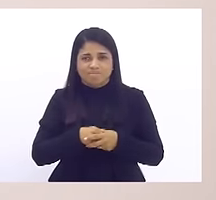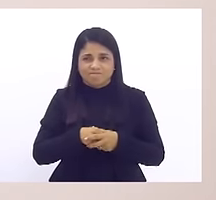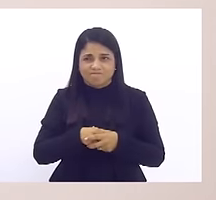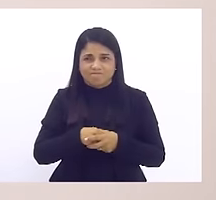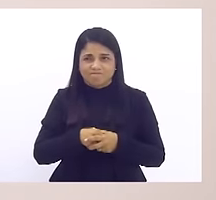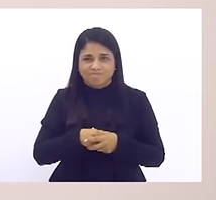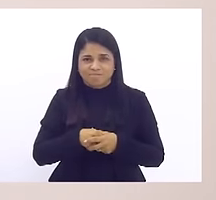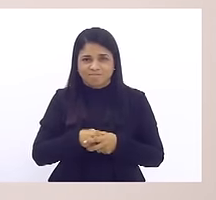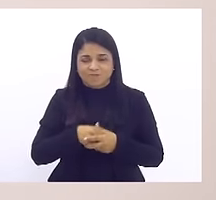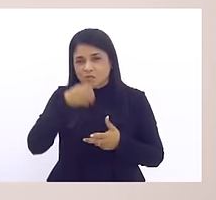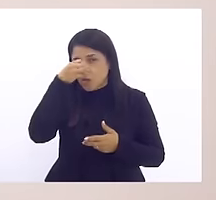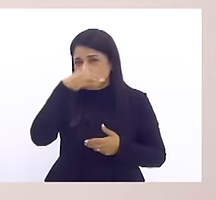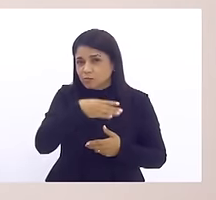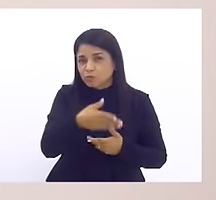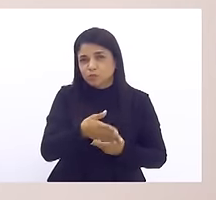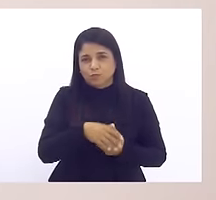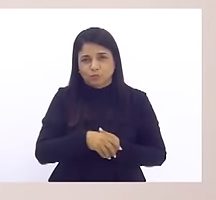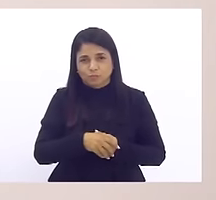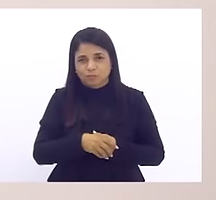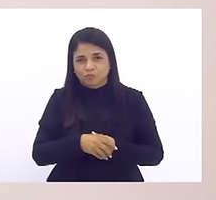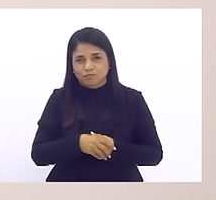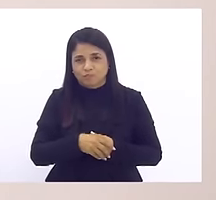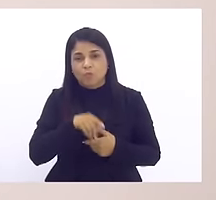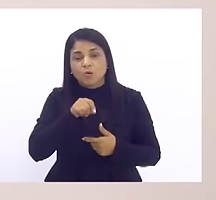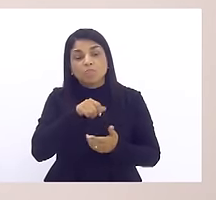e sabe o que desemprego